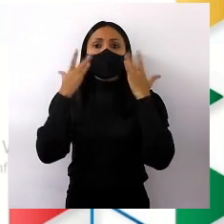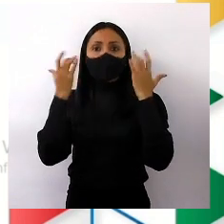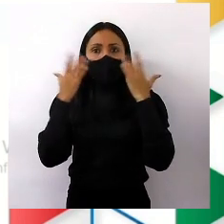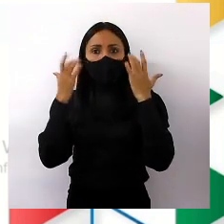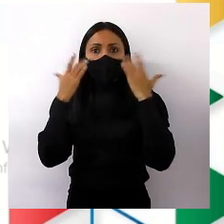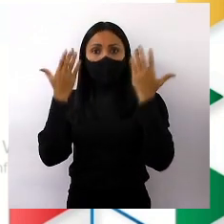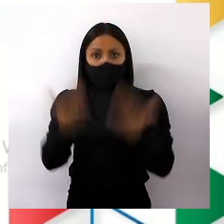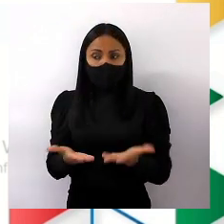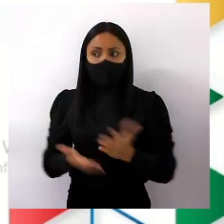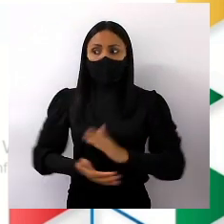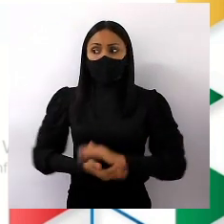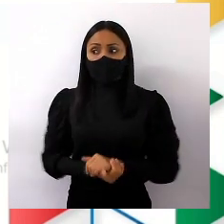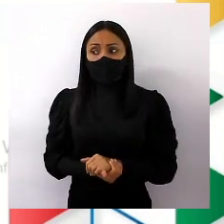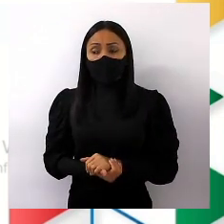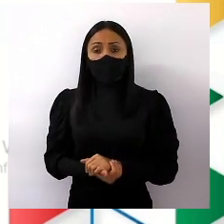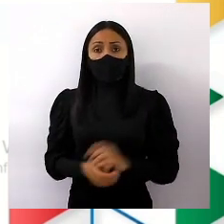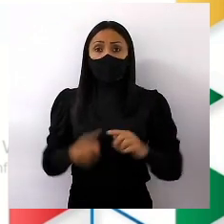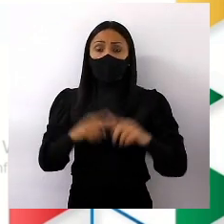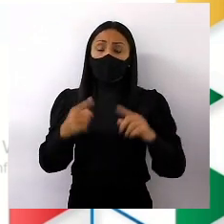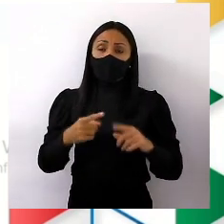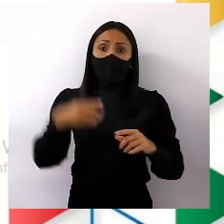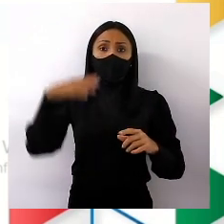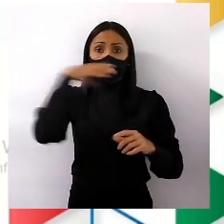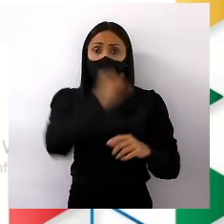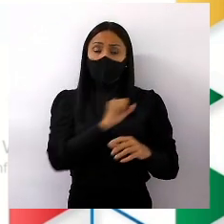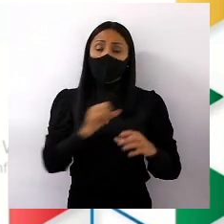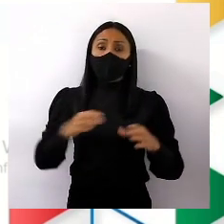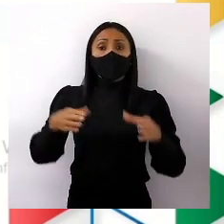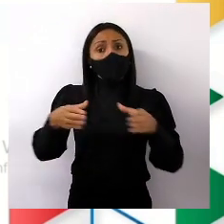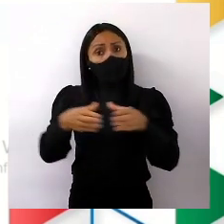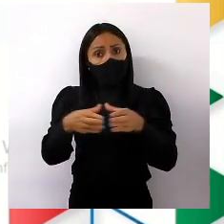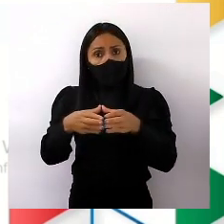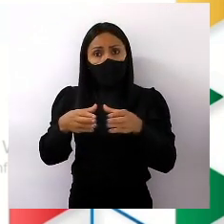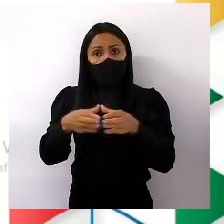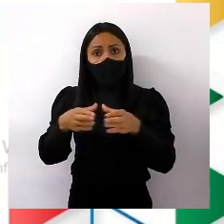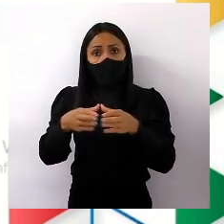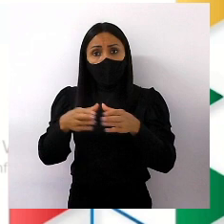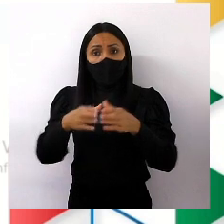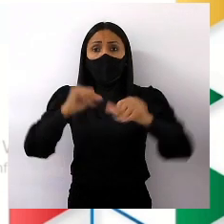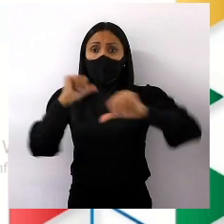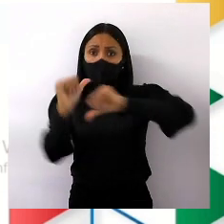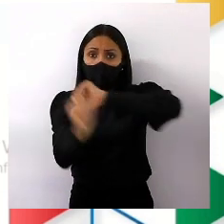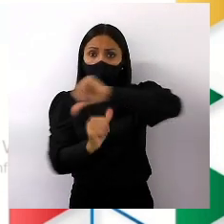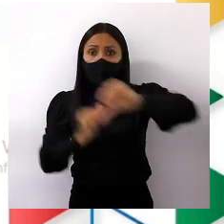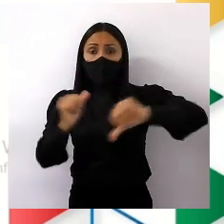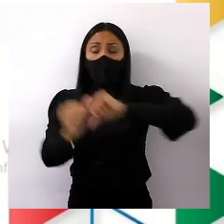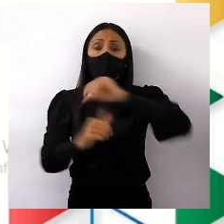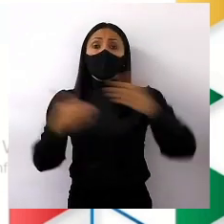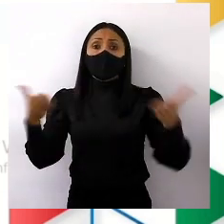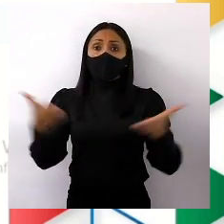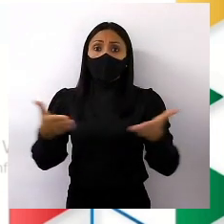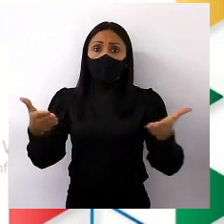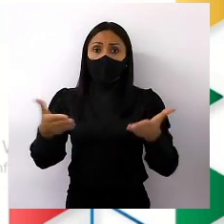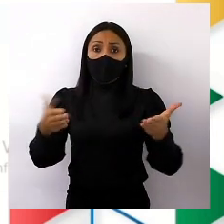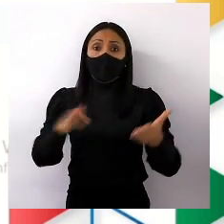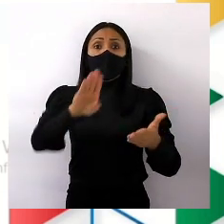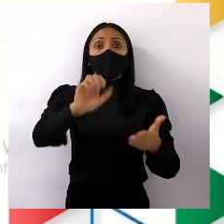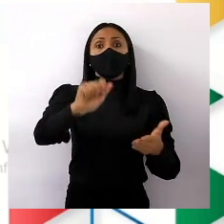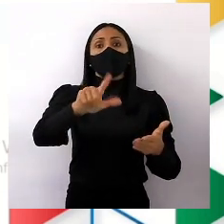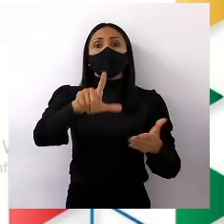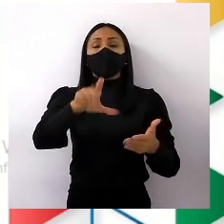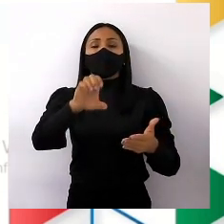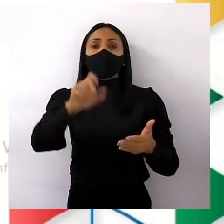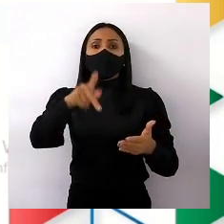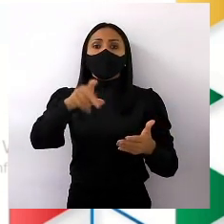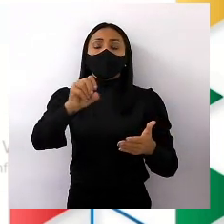Gente. Mas rapidamente esse grupo, ele se transforma no que hoje a gente conhece como o Balé Popular do